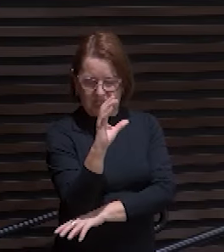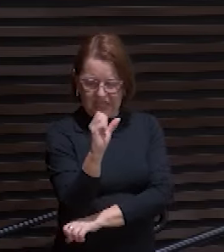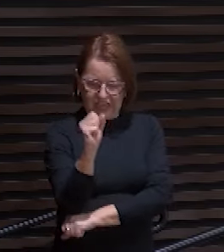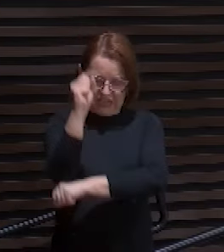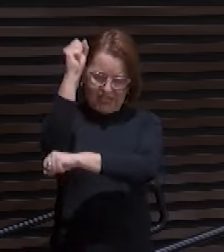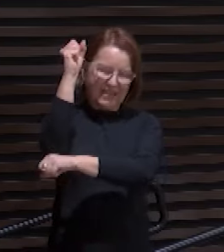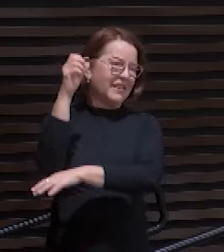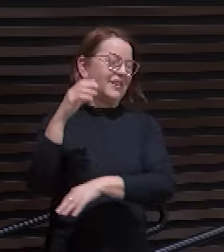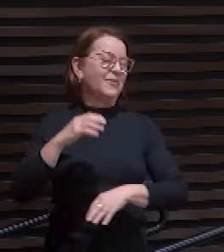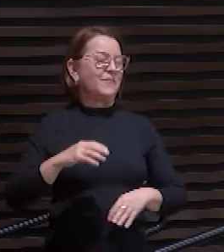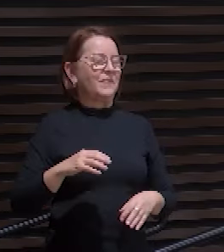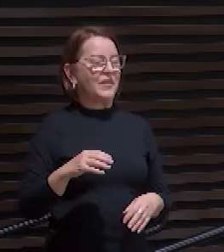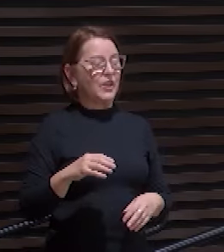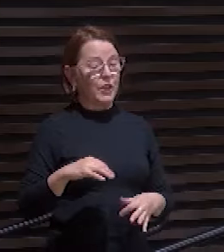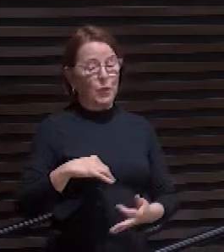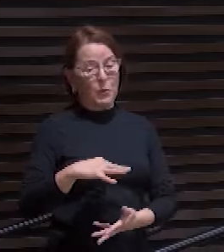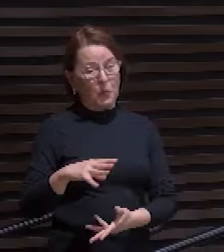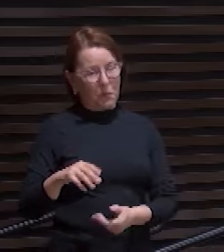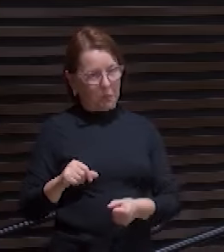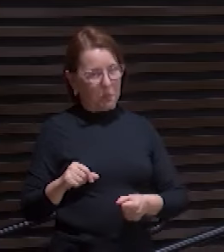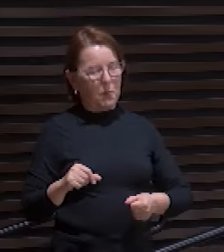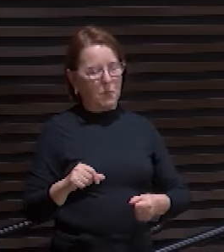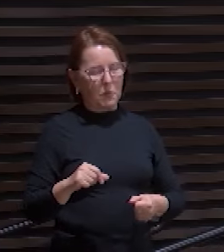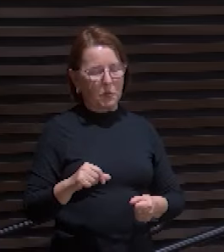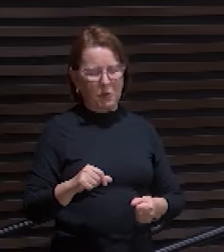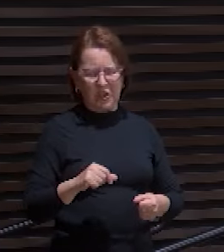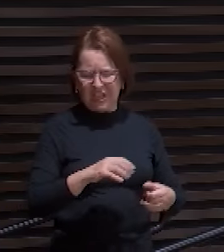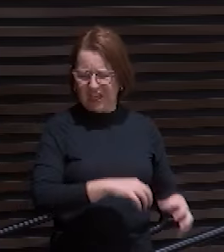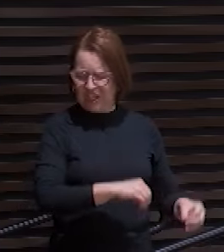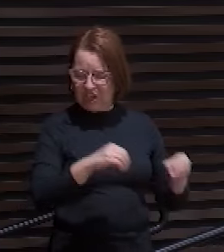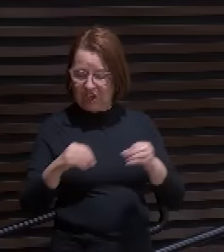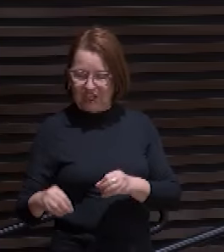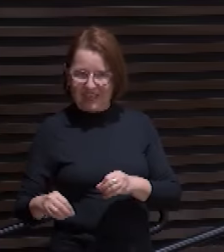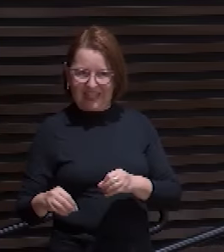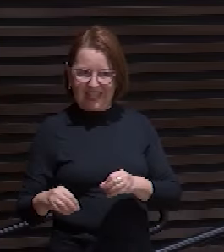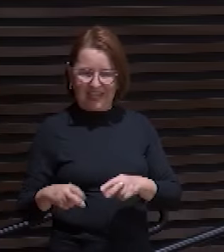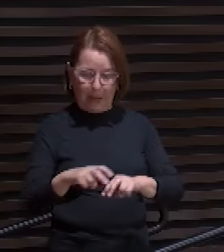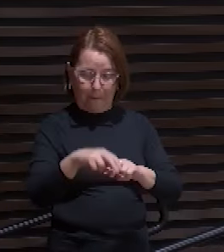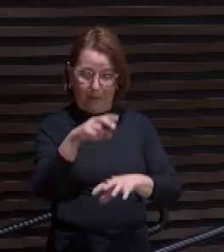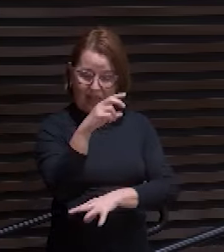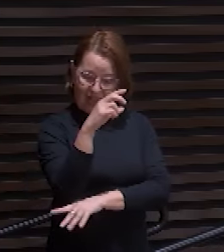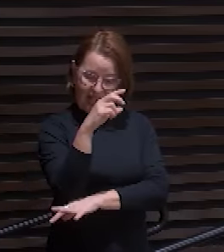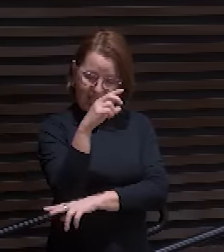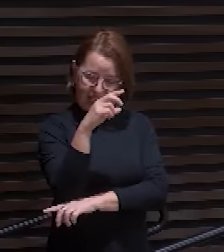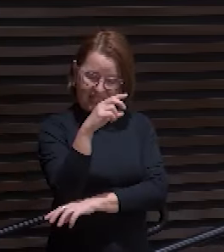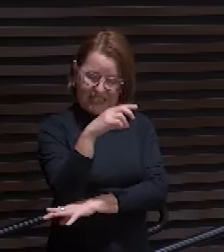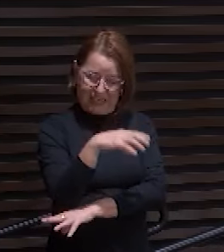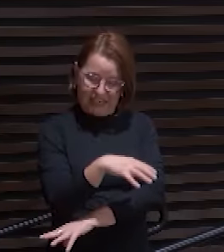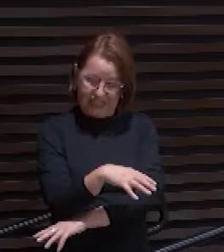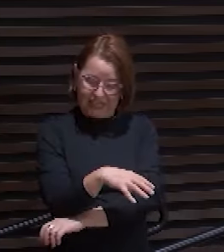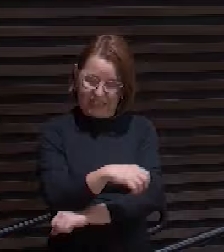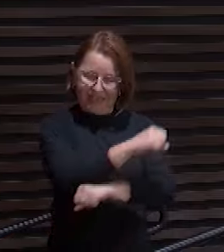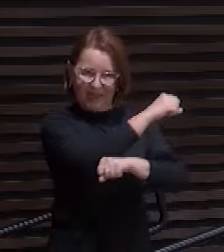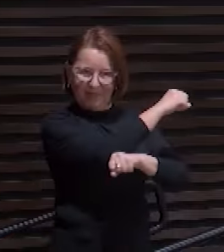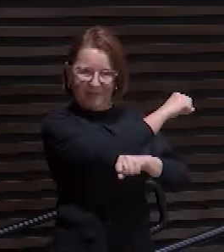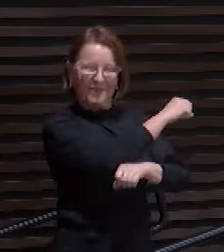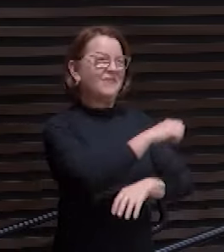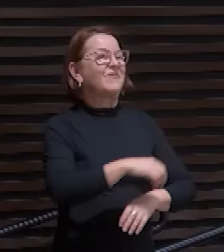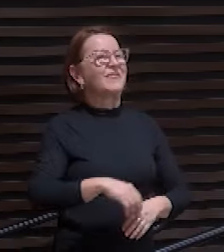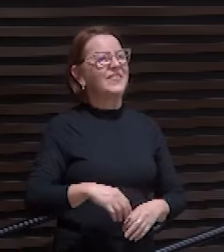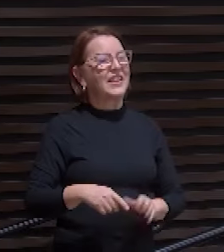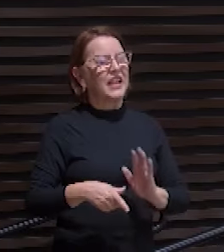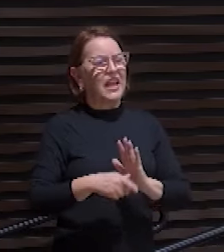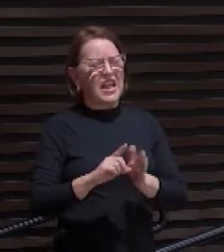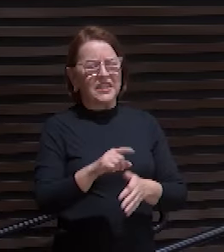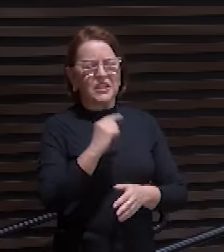mundo perverso e mau. Desarraigar é tirar pela raiz. Antes, a nossa nutrição estava no mundo e nas